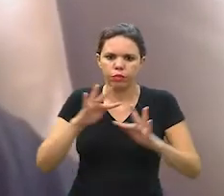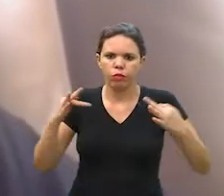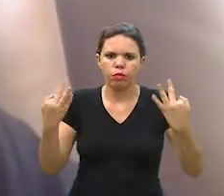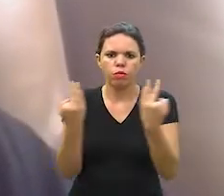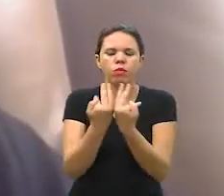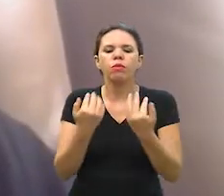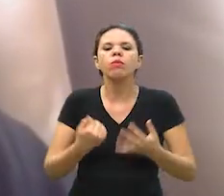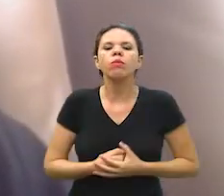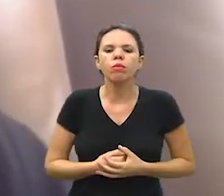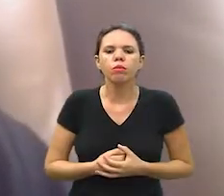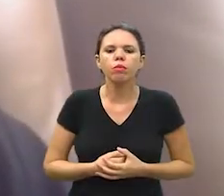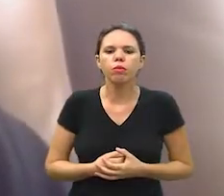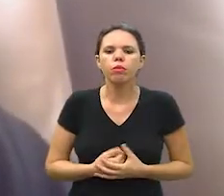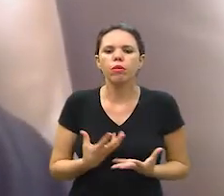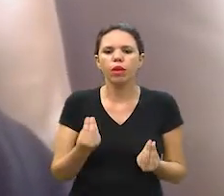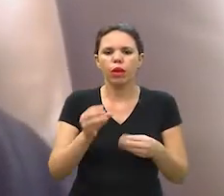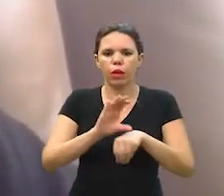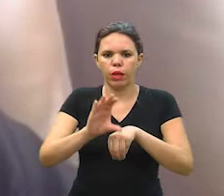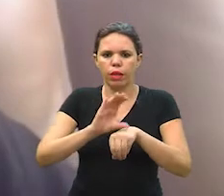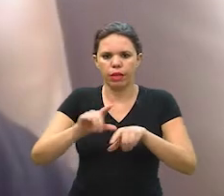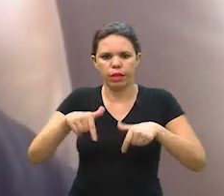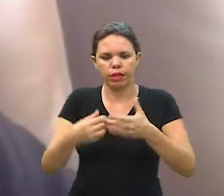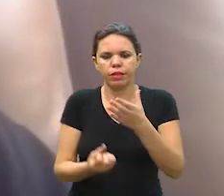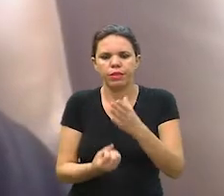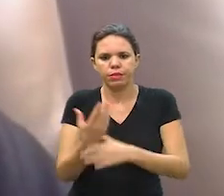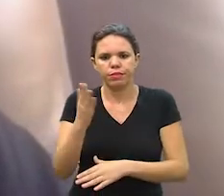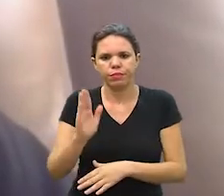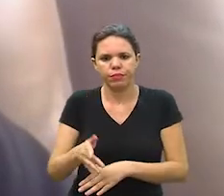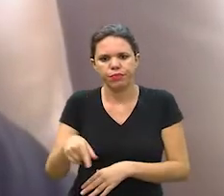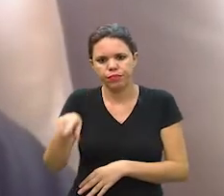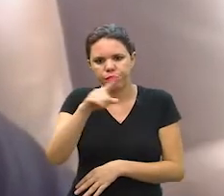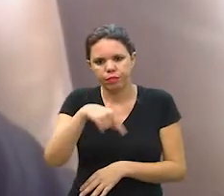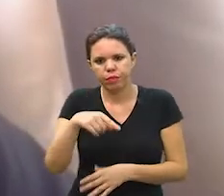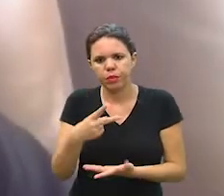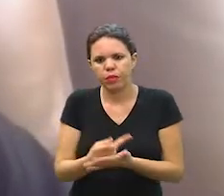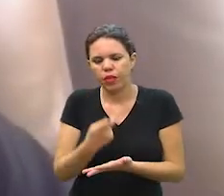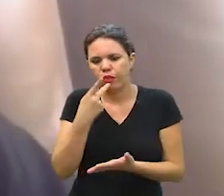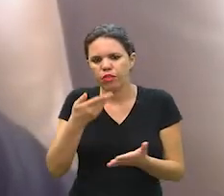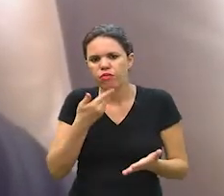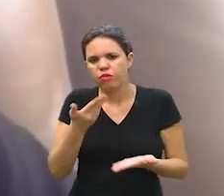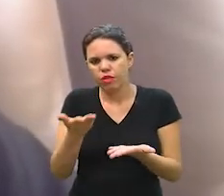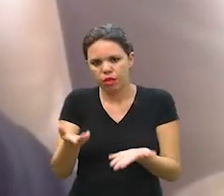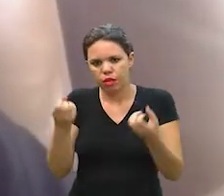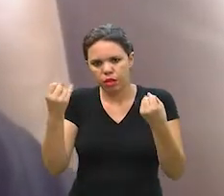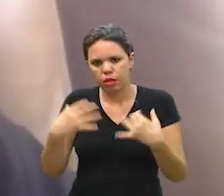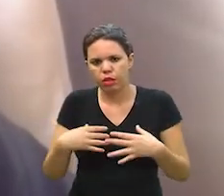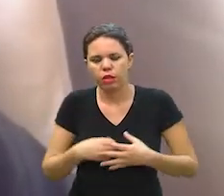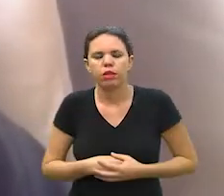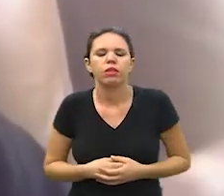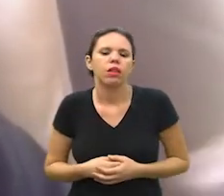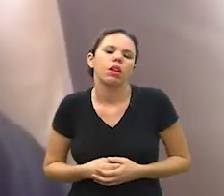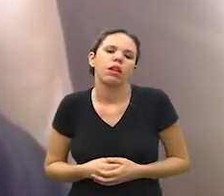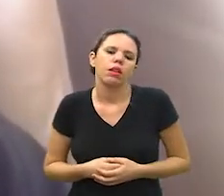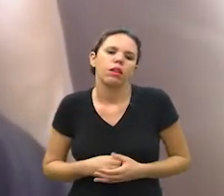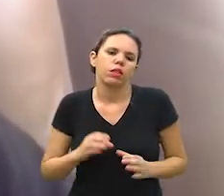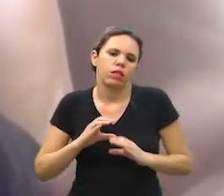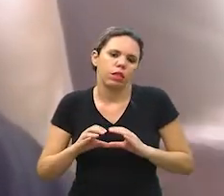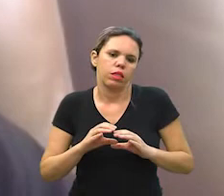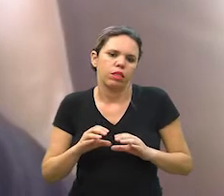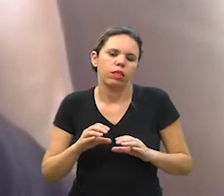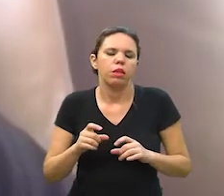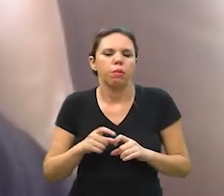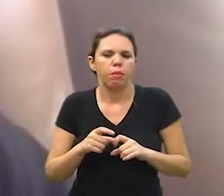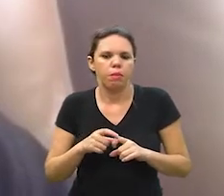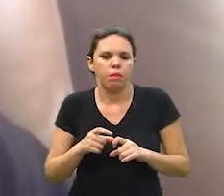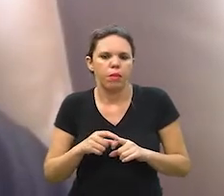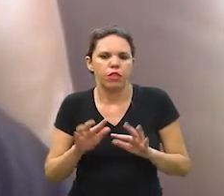família. Sim. E que muitos cursos vão sendo formados, já vocês mesmos facilitaram a articulação para essas residências